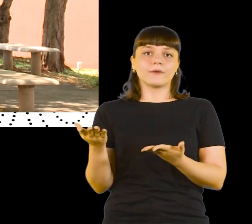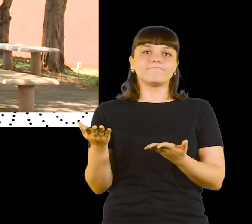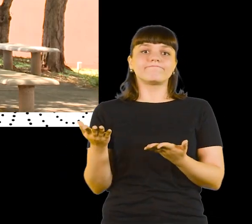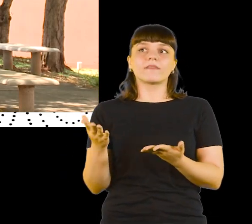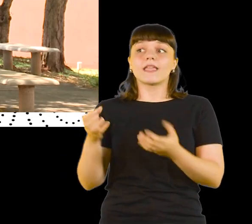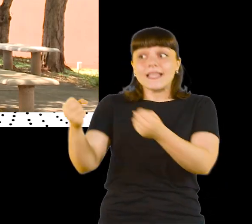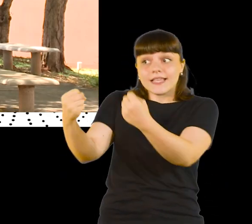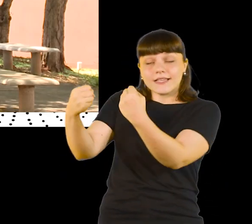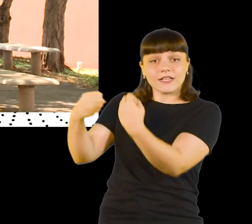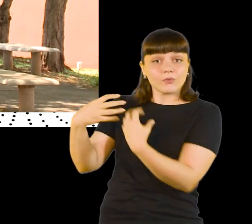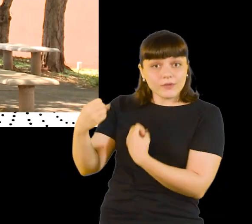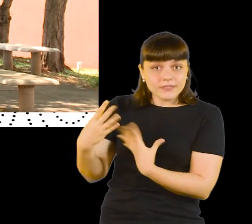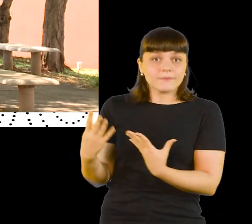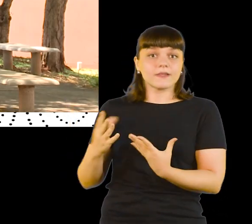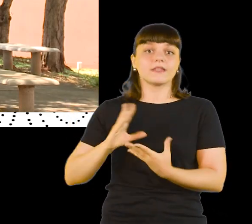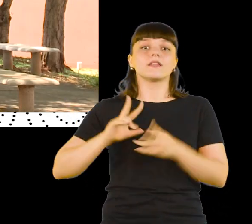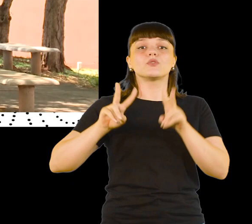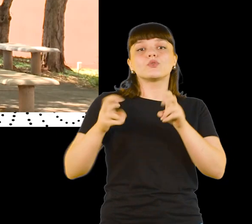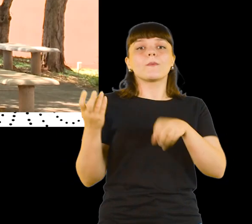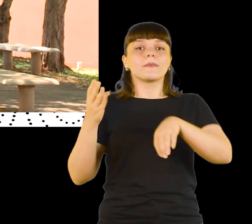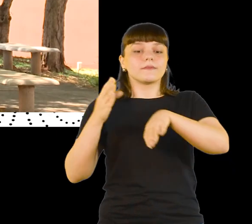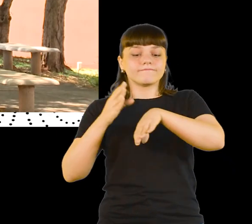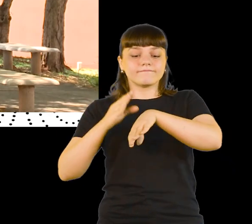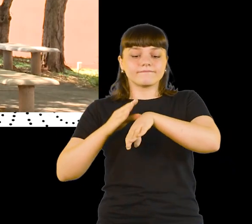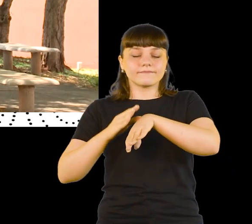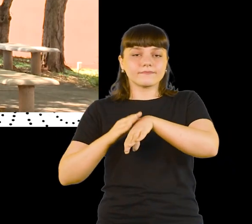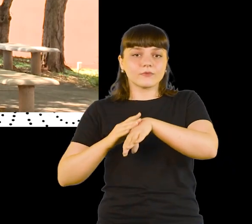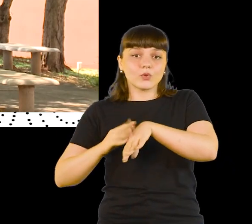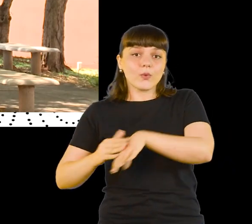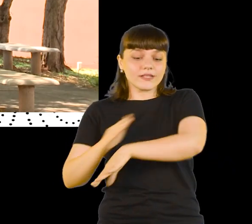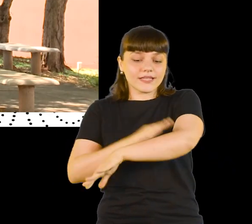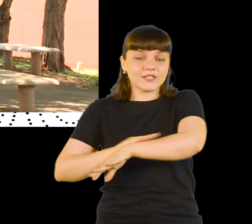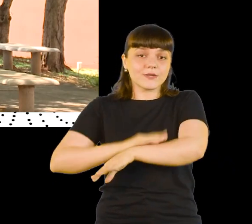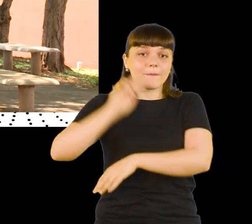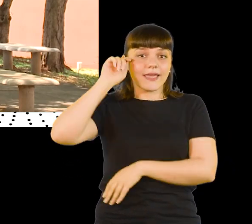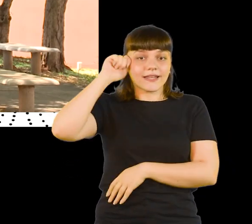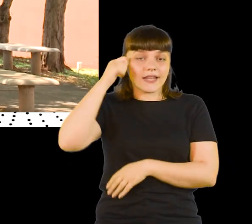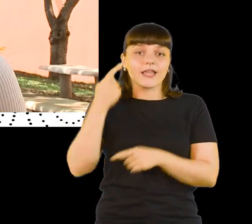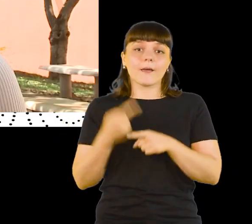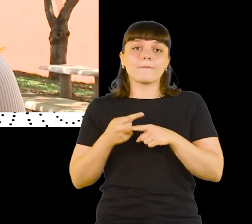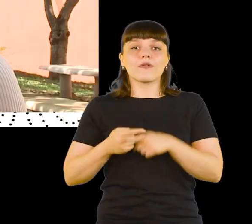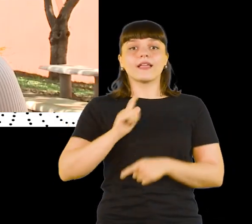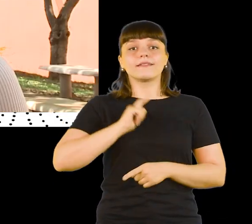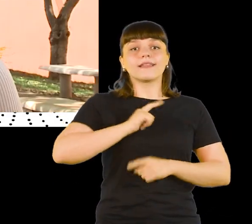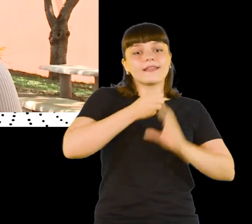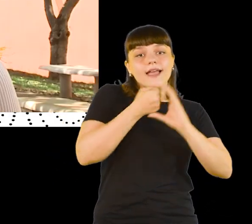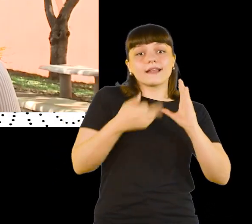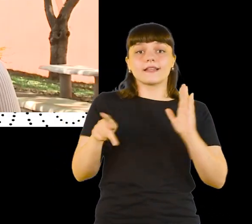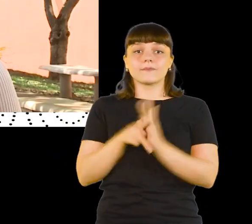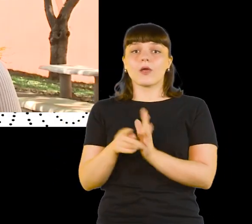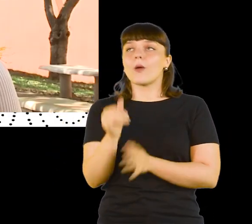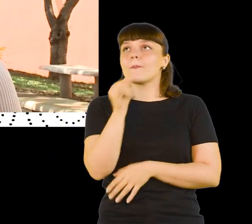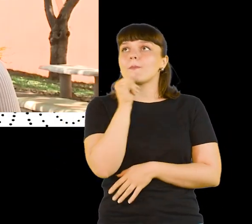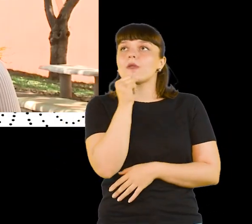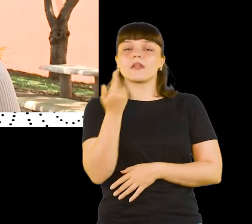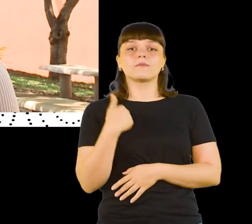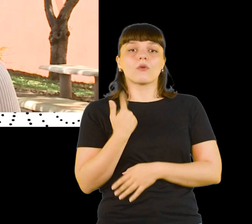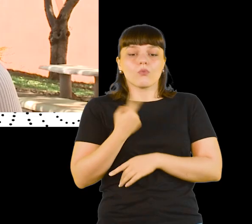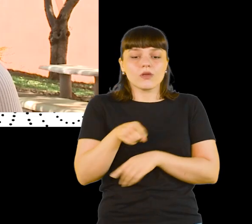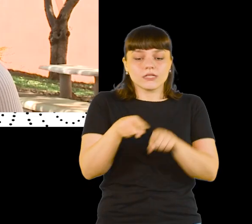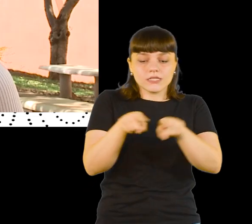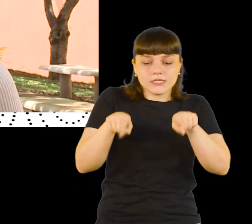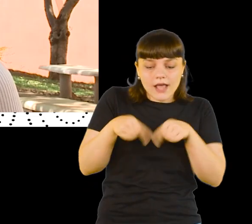pele, que os professores abordem a pele negra, porque tem muita especificidade. Por exemplo, se eu for numa aula